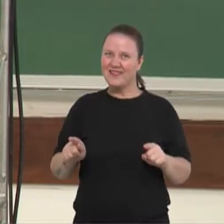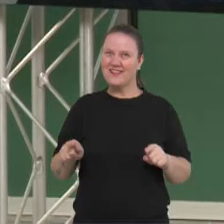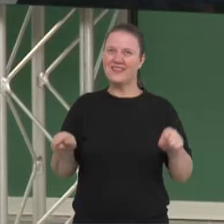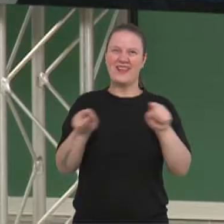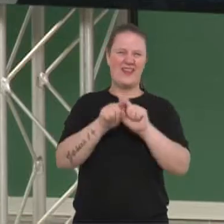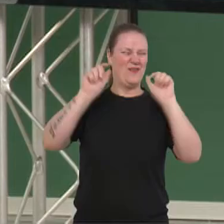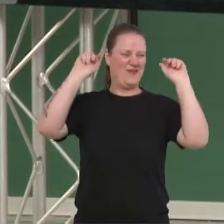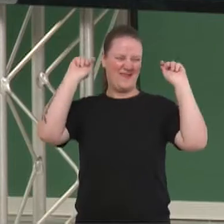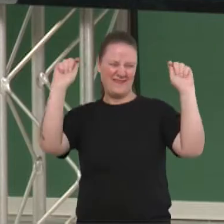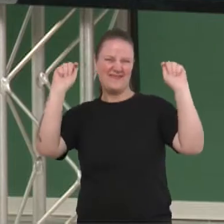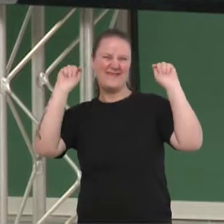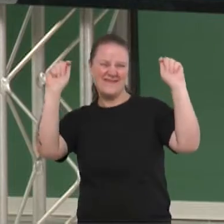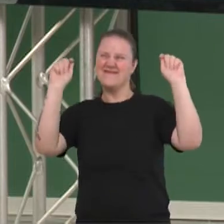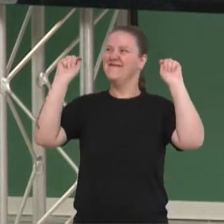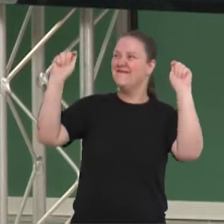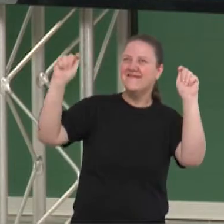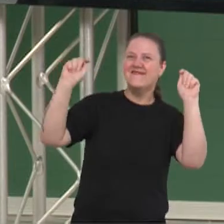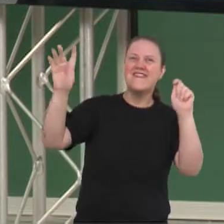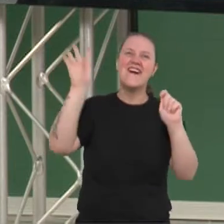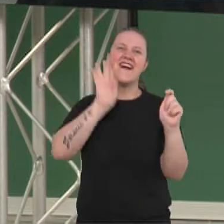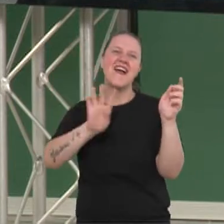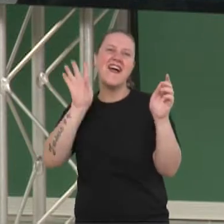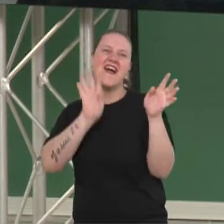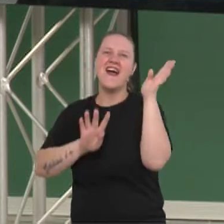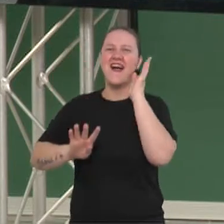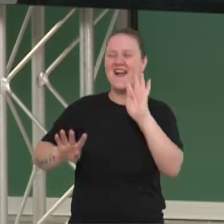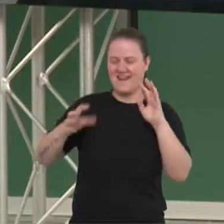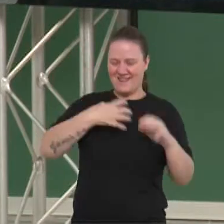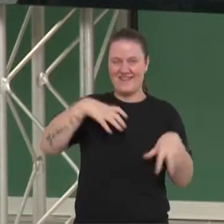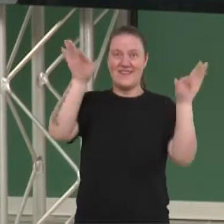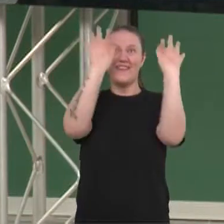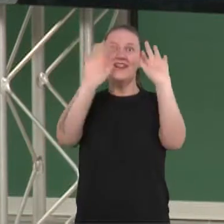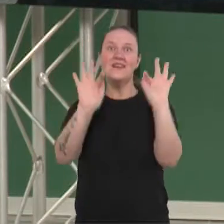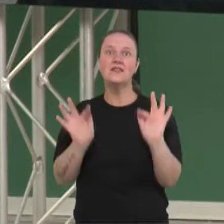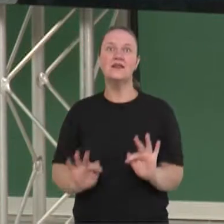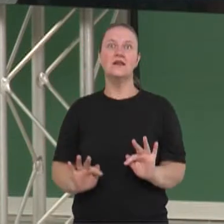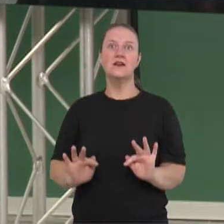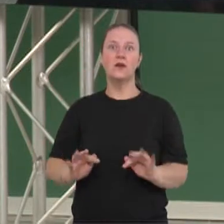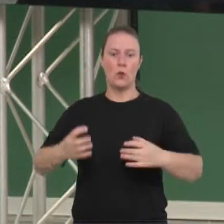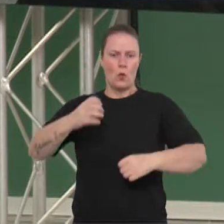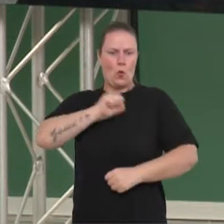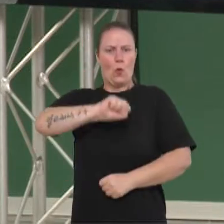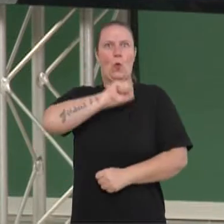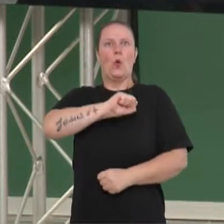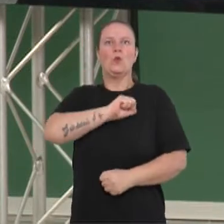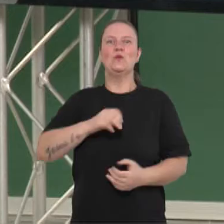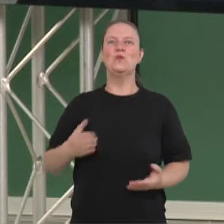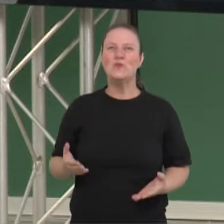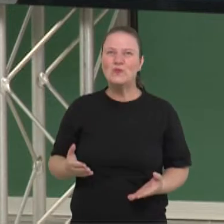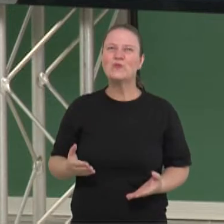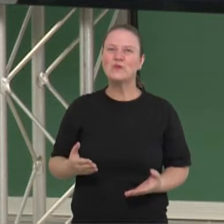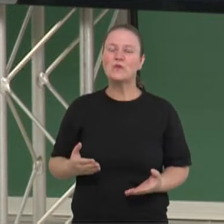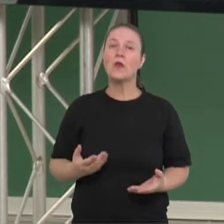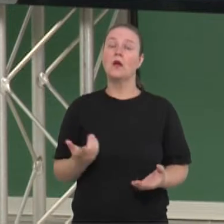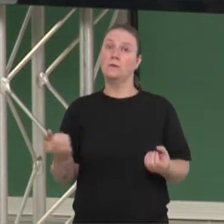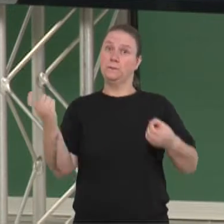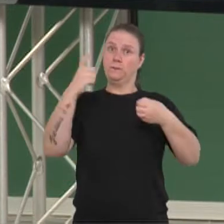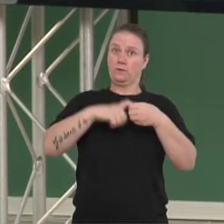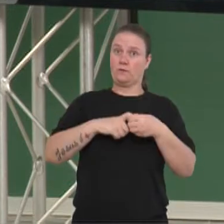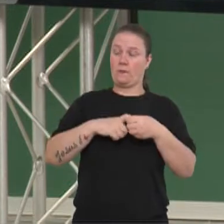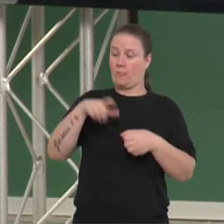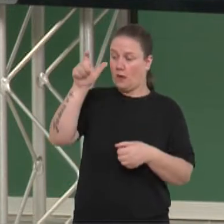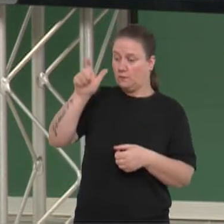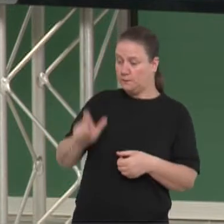à comemoração, né, aquele momento de euforia. Voltando ao locutor, a